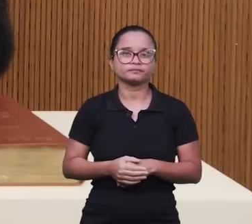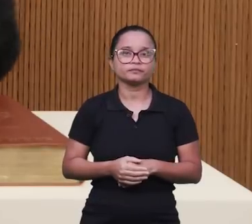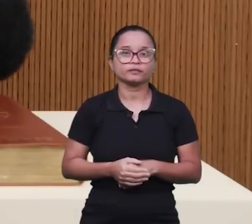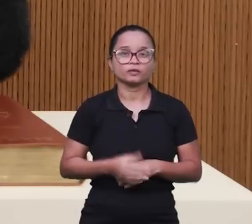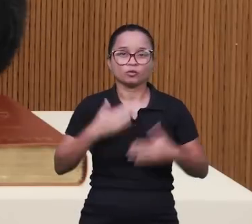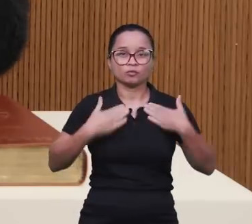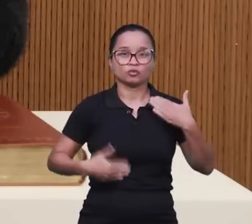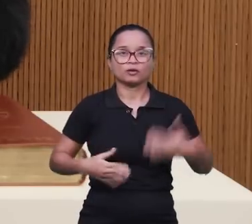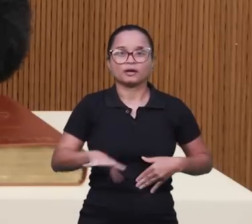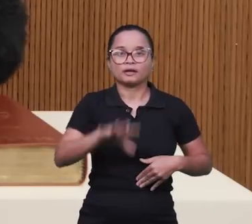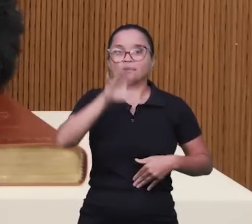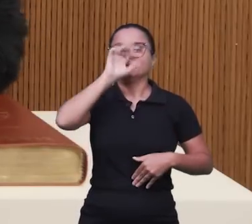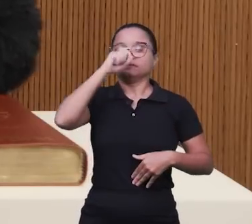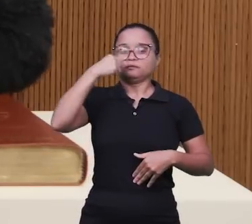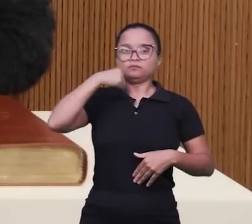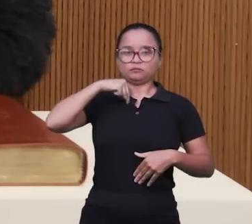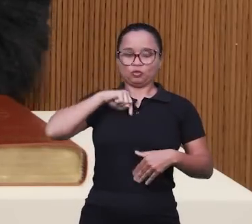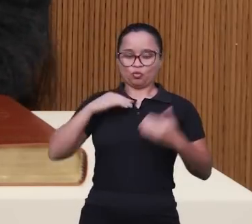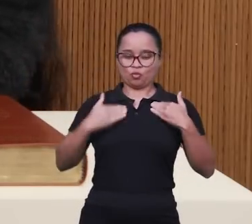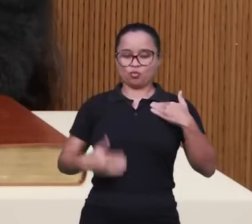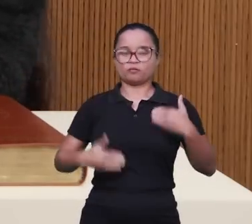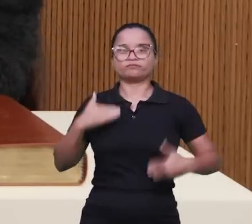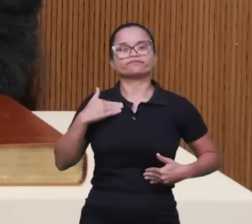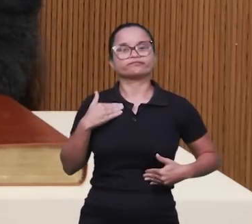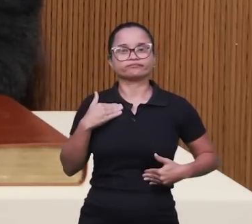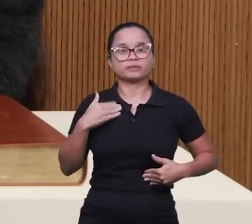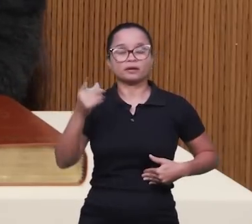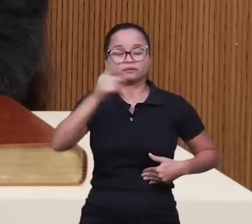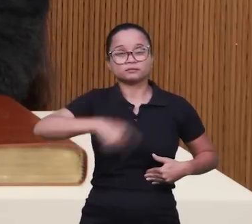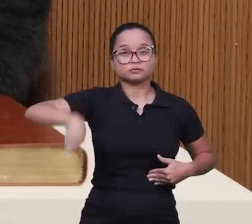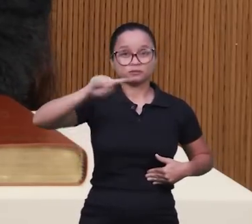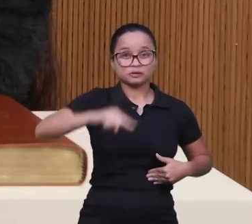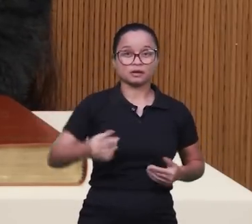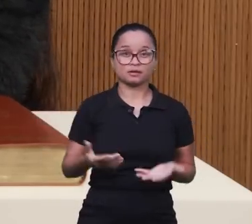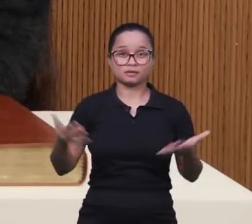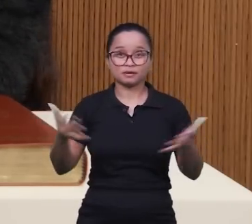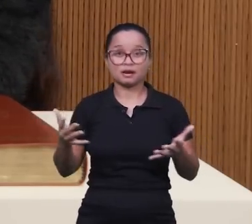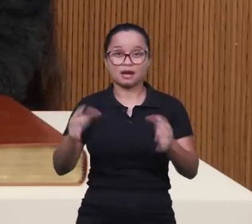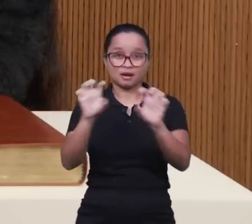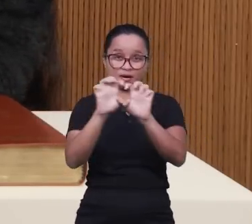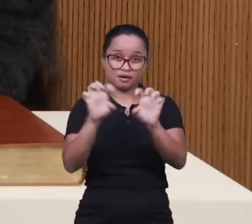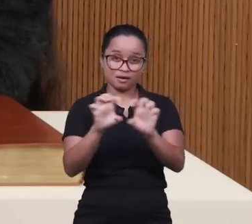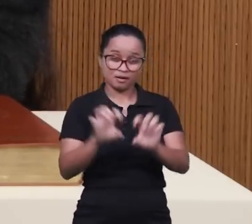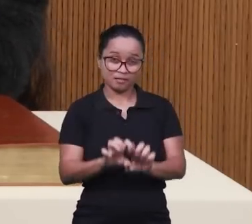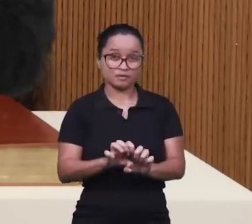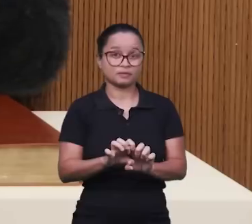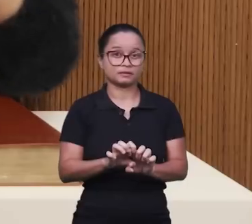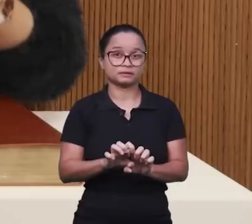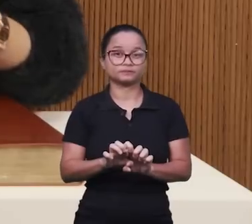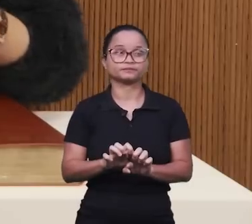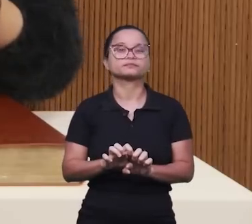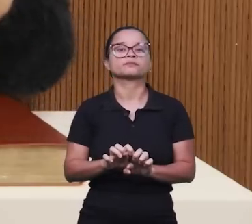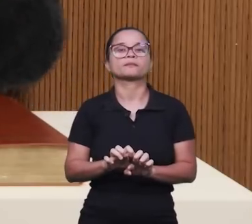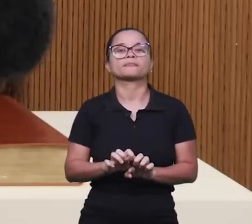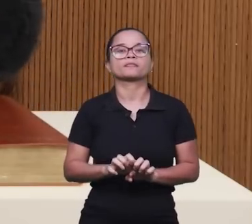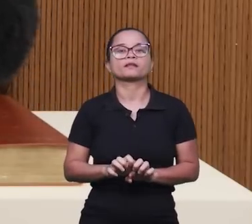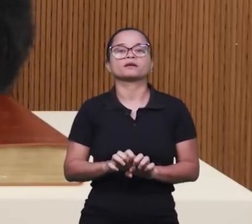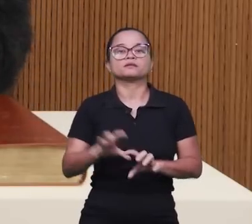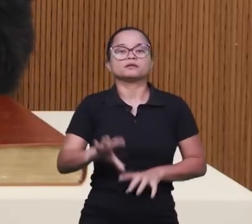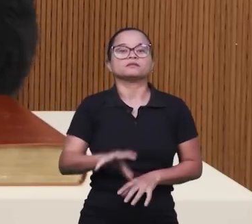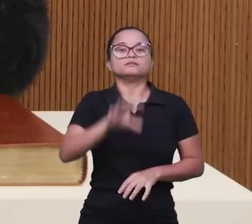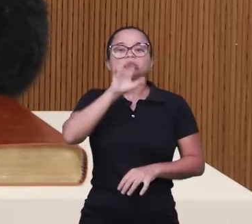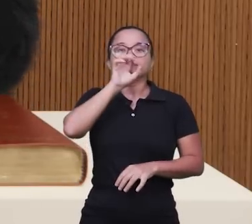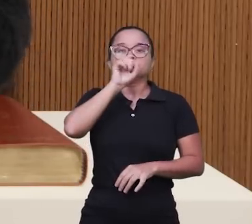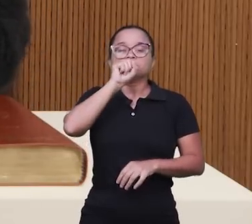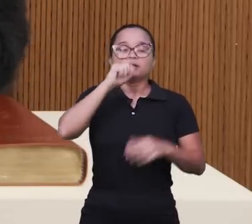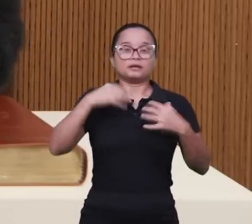e saindo do nosso corpo. Para que essa estrutura se expanda, se